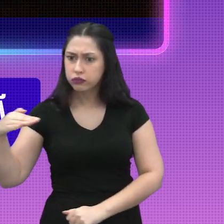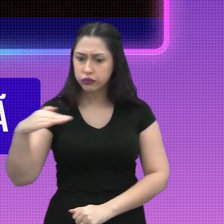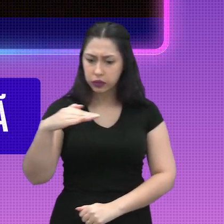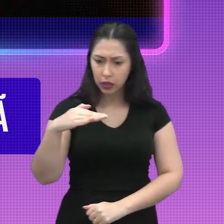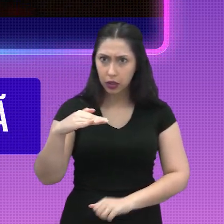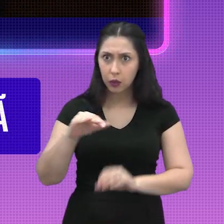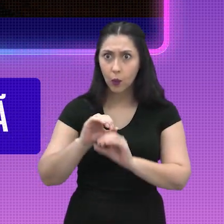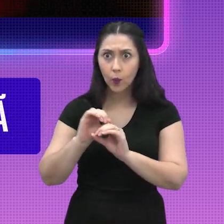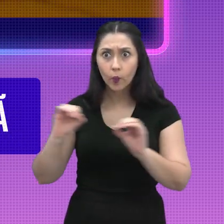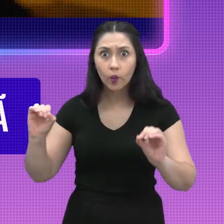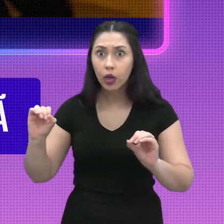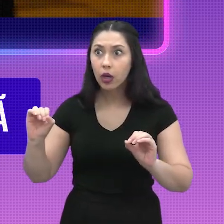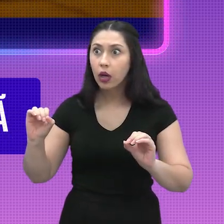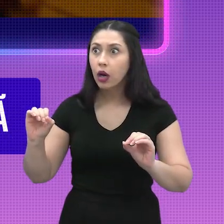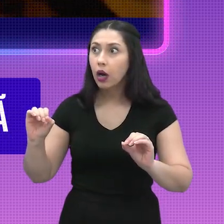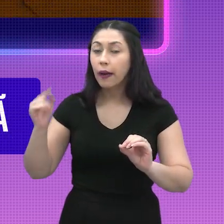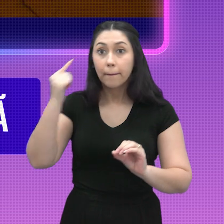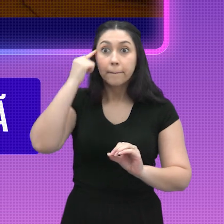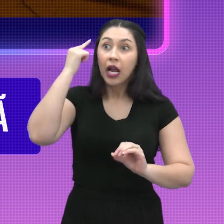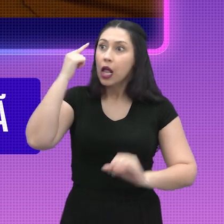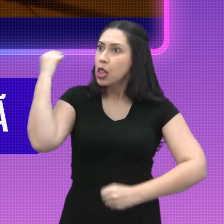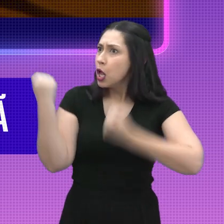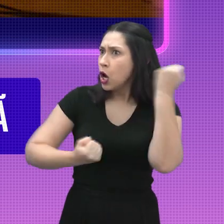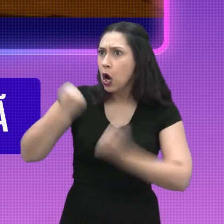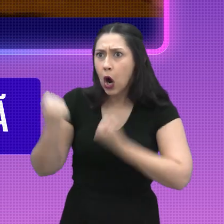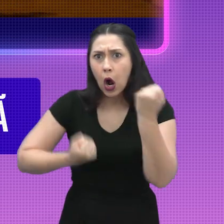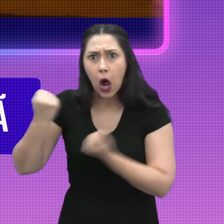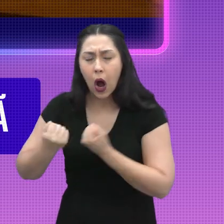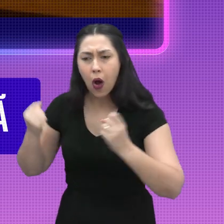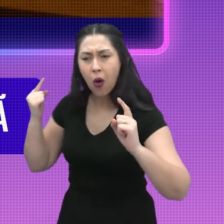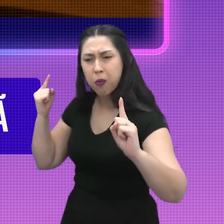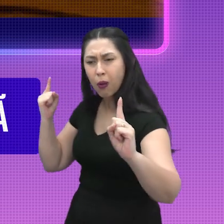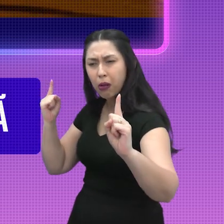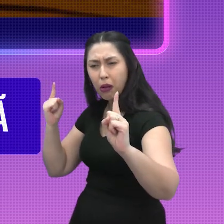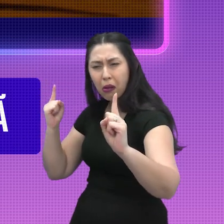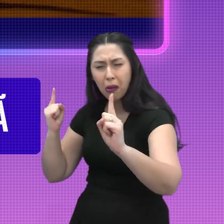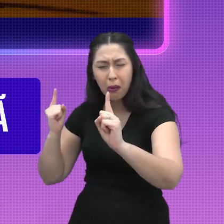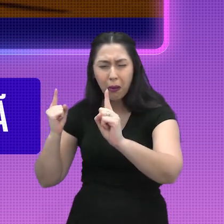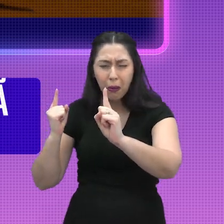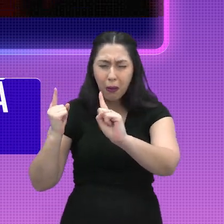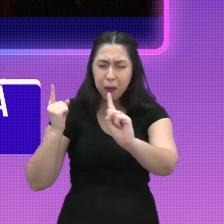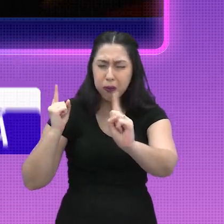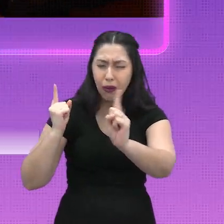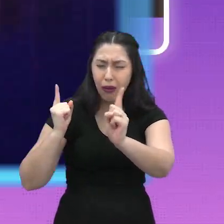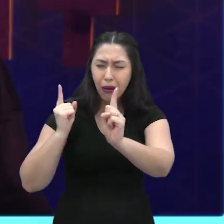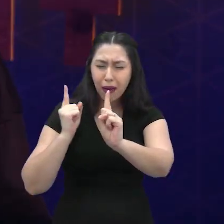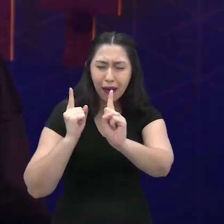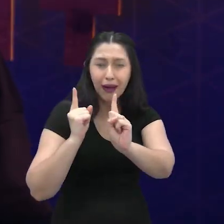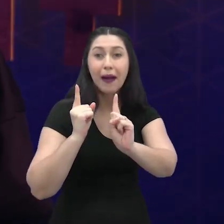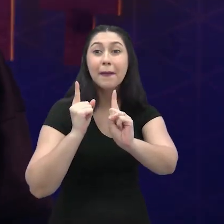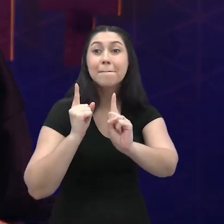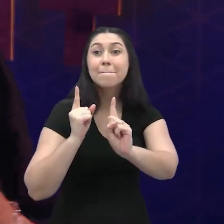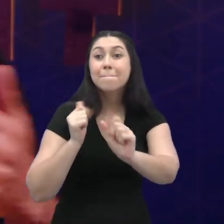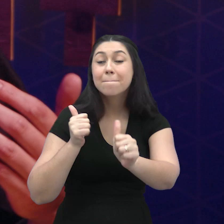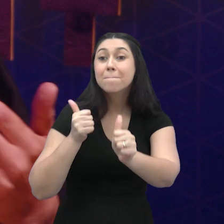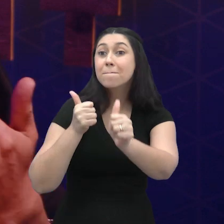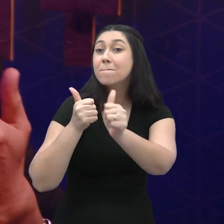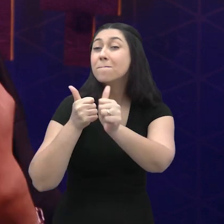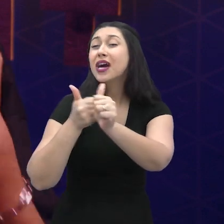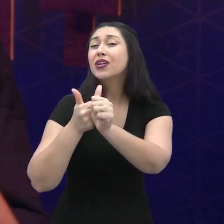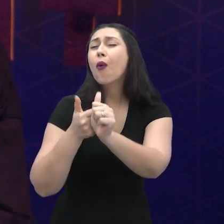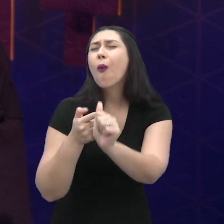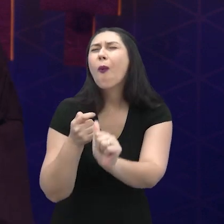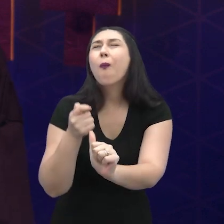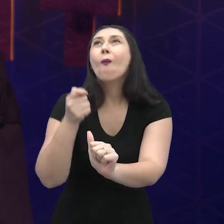o ônibus passa. Ai, meu Deus. E ele sai correndo. E infelizmente acontece uma cena trágica, porque próximo deles